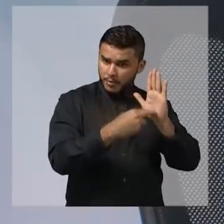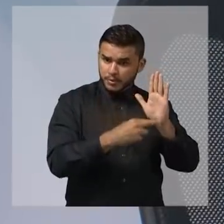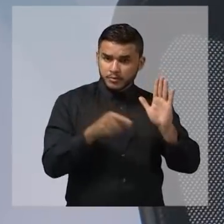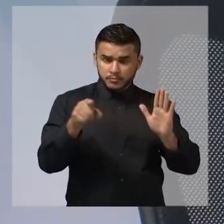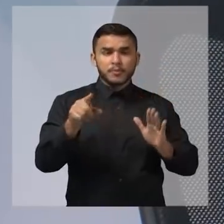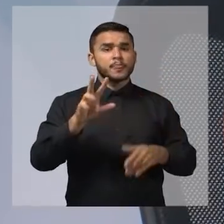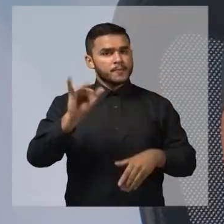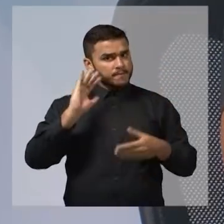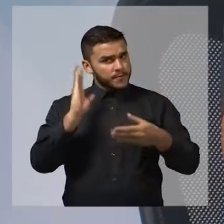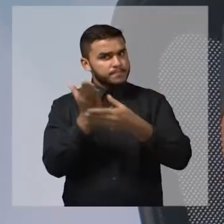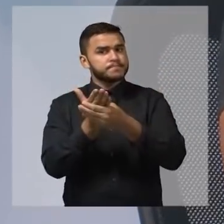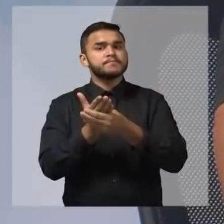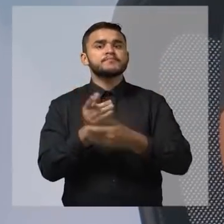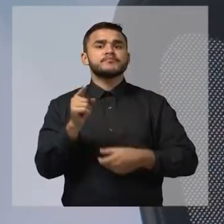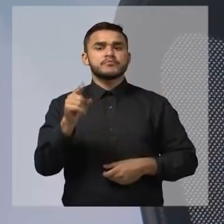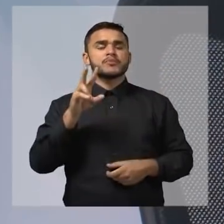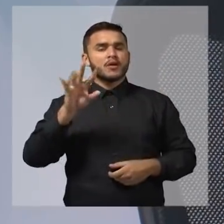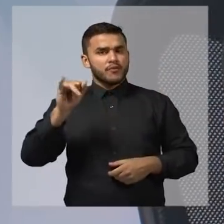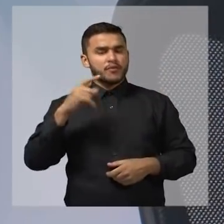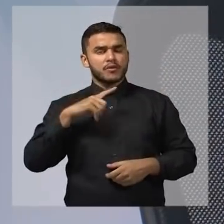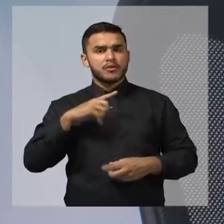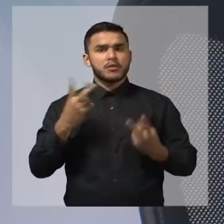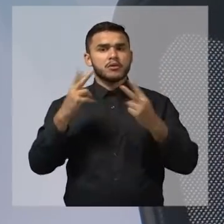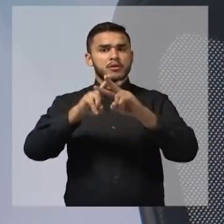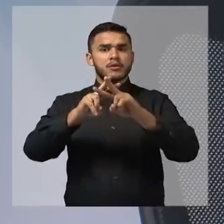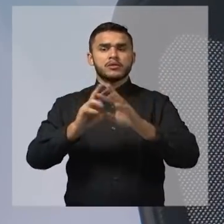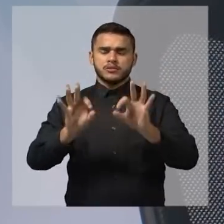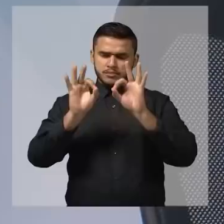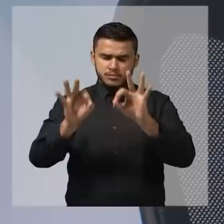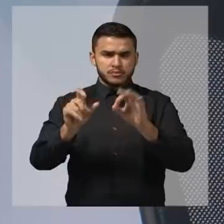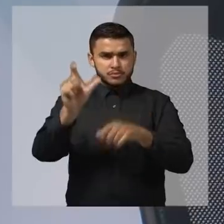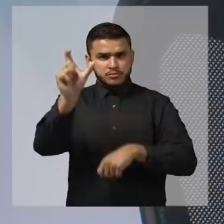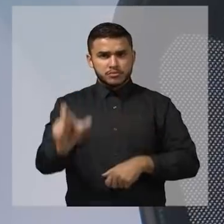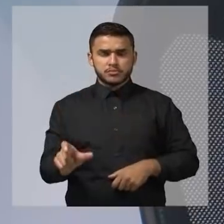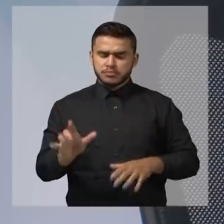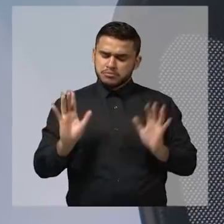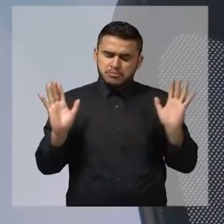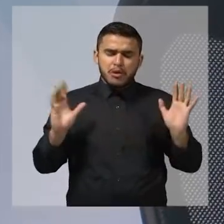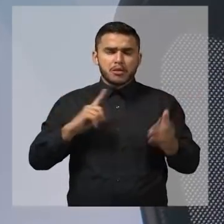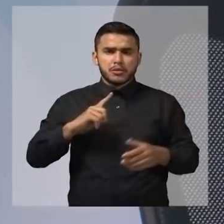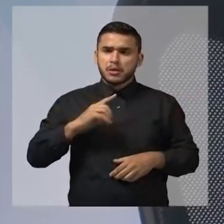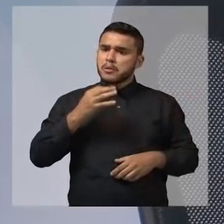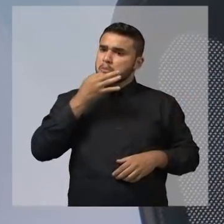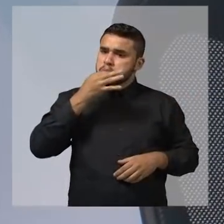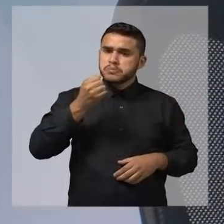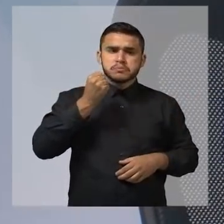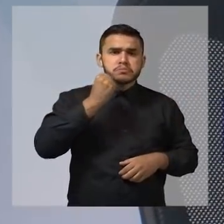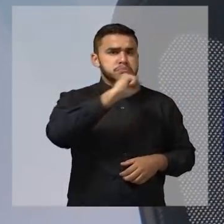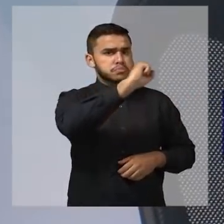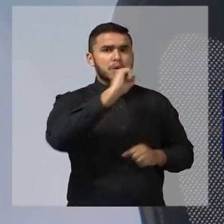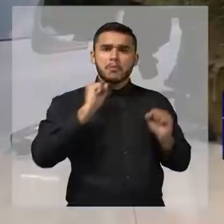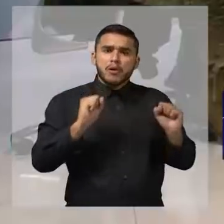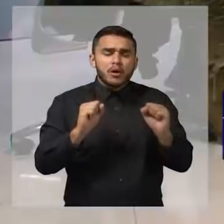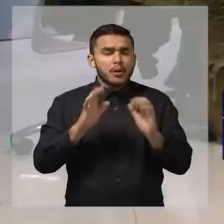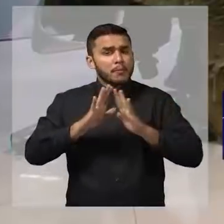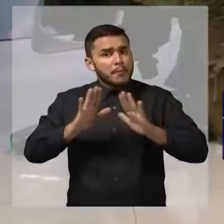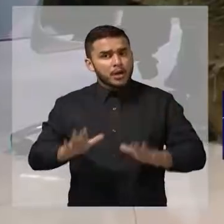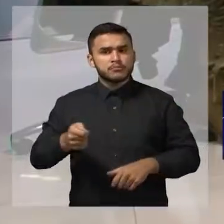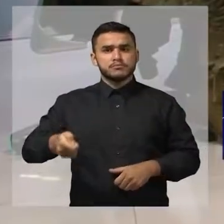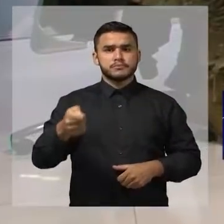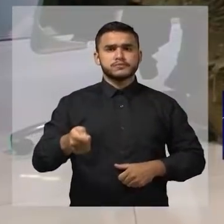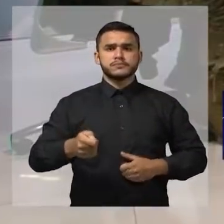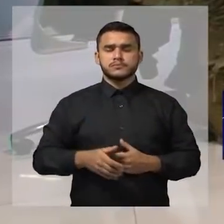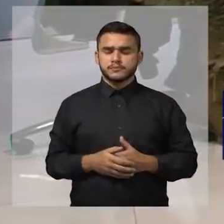ser responsabilizado, lógico, respeitando a ampla defesa e tudo, mas com certeza com rigor. Secretário, eu acho,